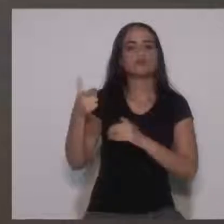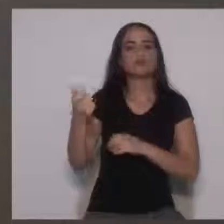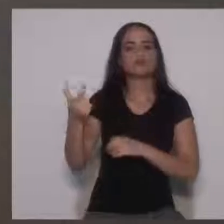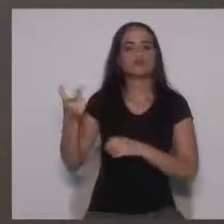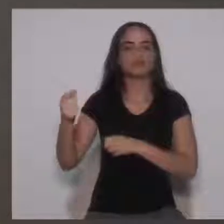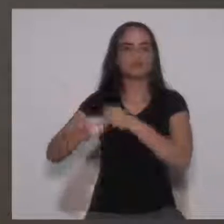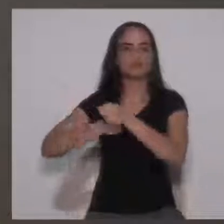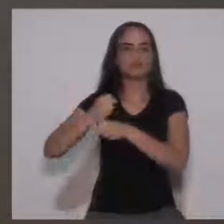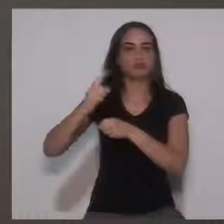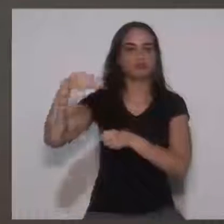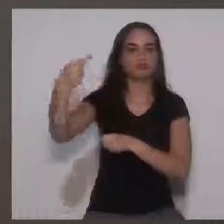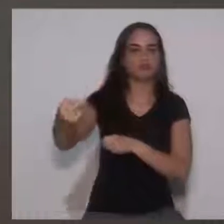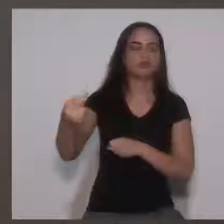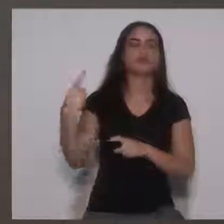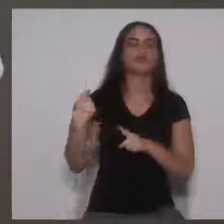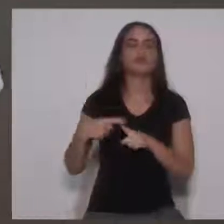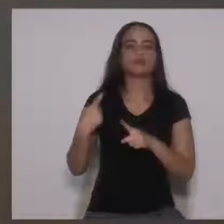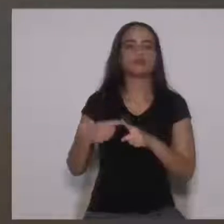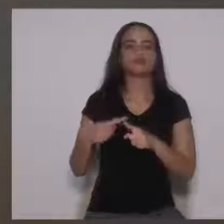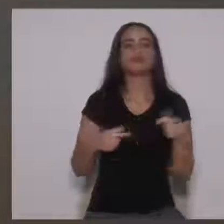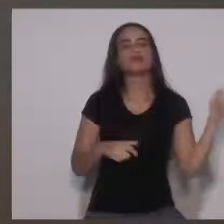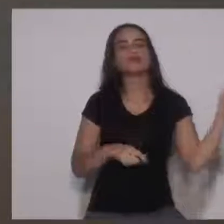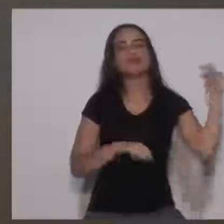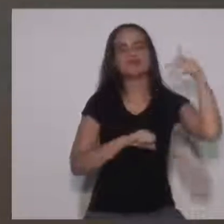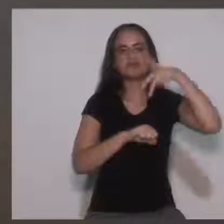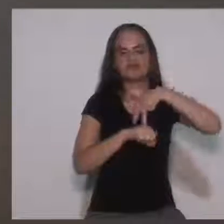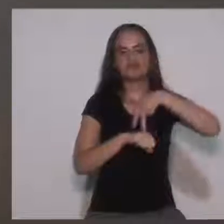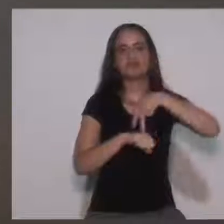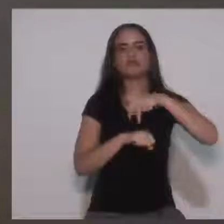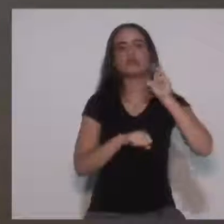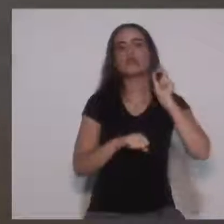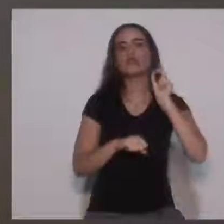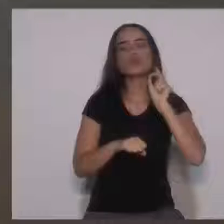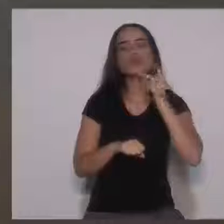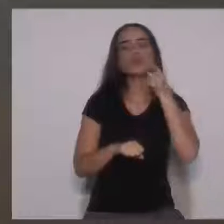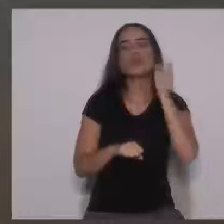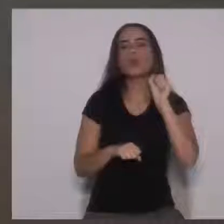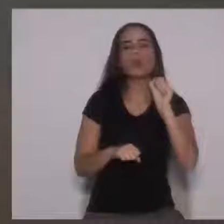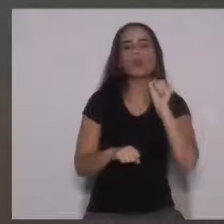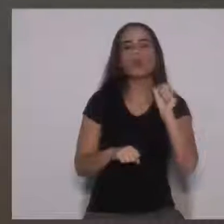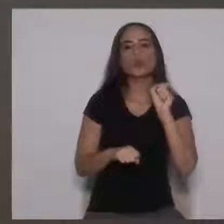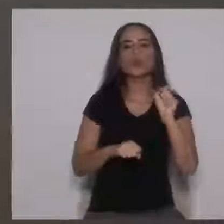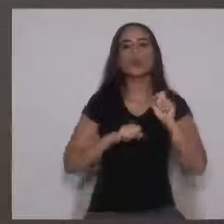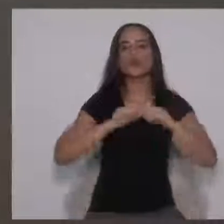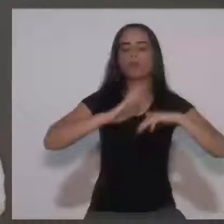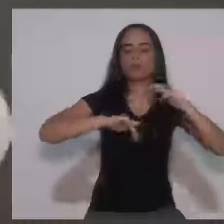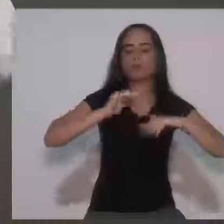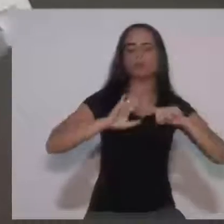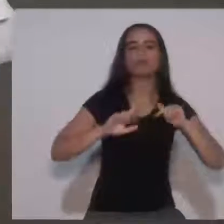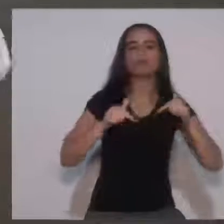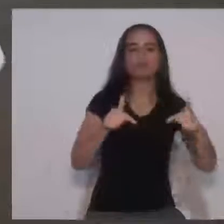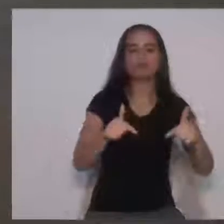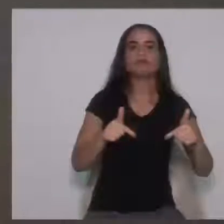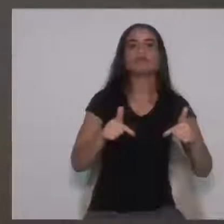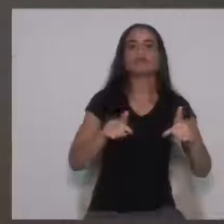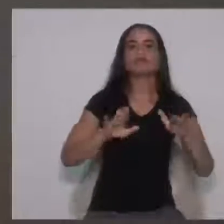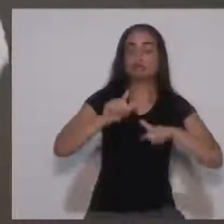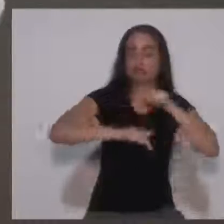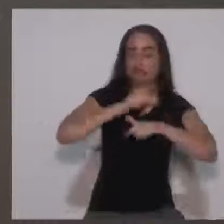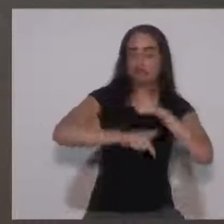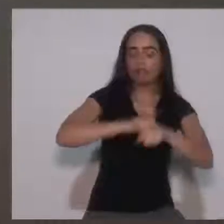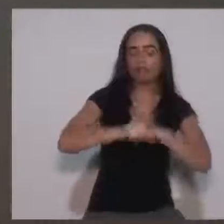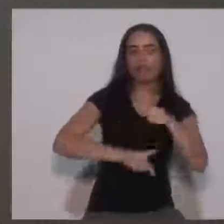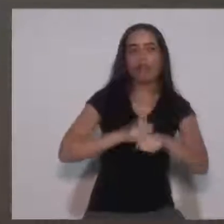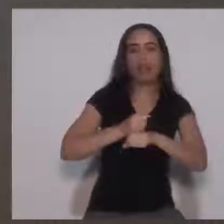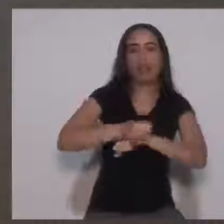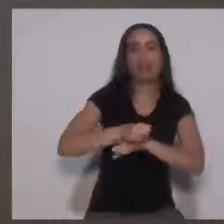só sobe aqui para falar do que deu resultado. Mas não fala do trabalho que eles têm, não fala da dureza que é isso,